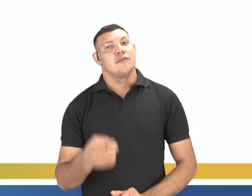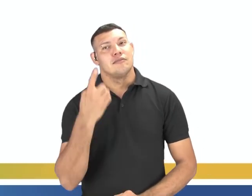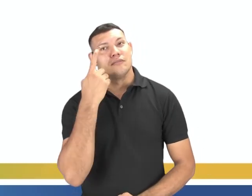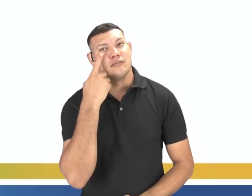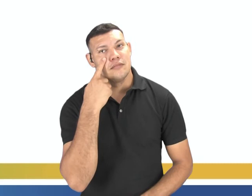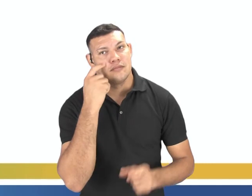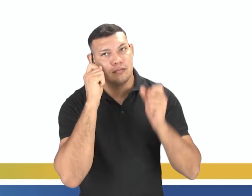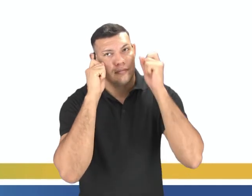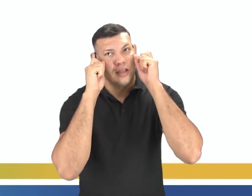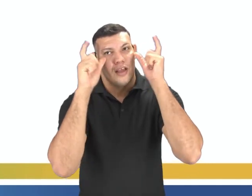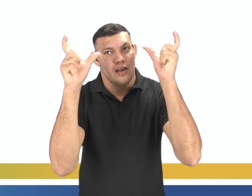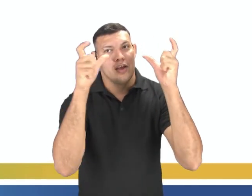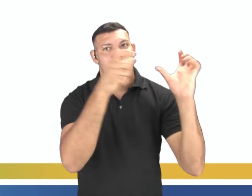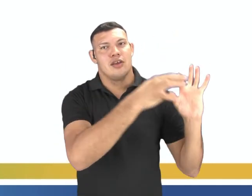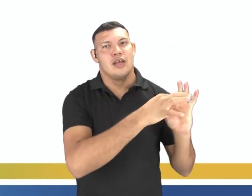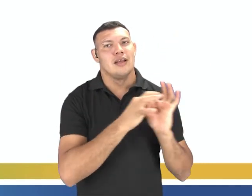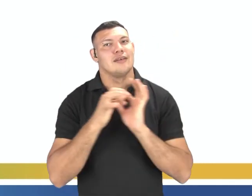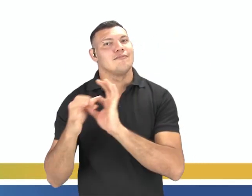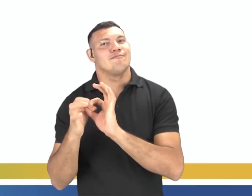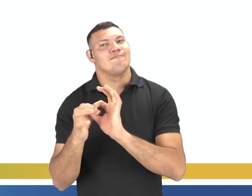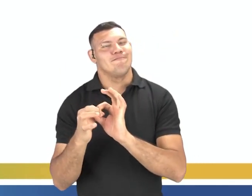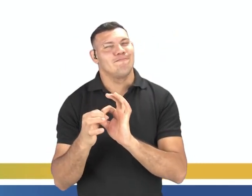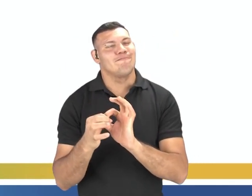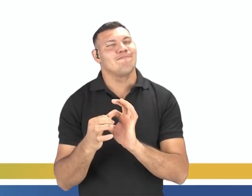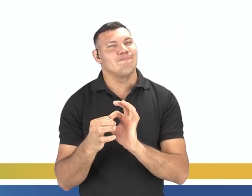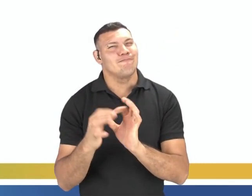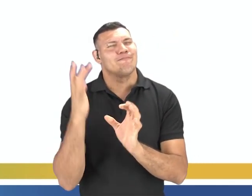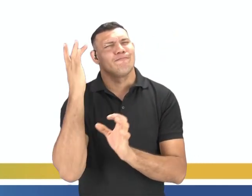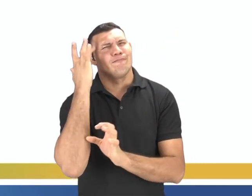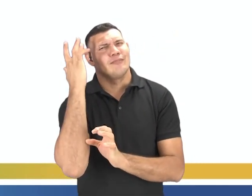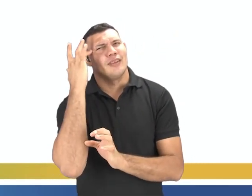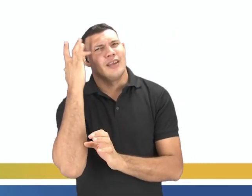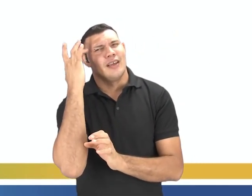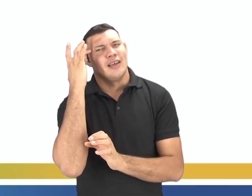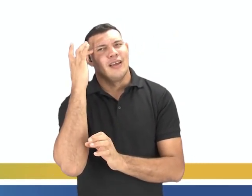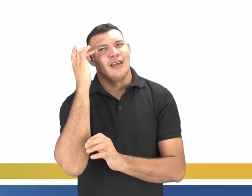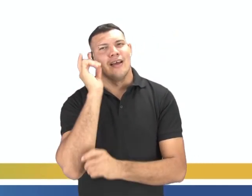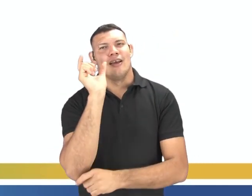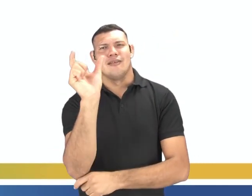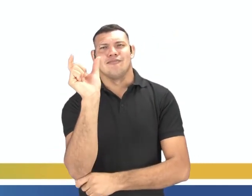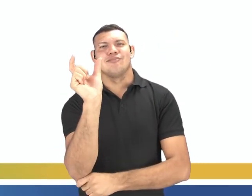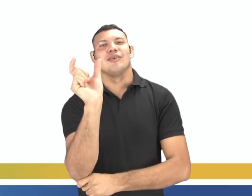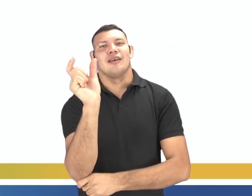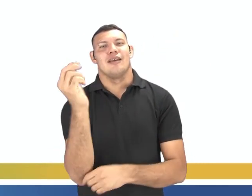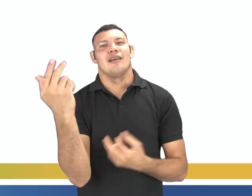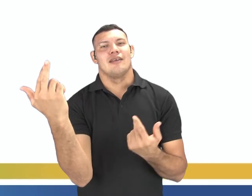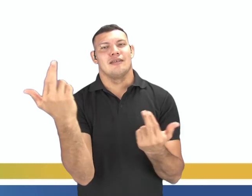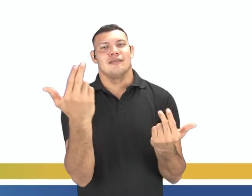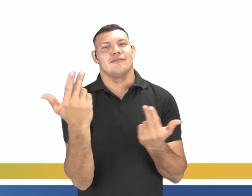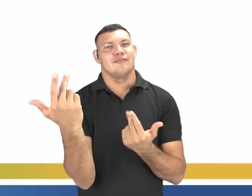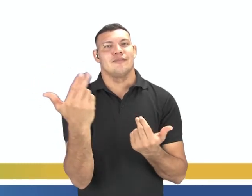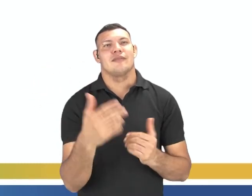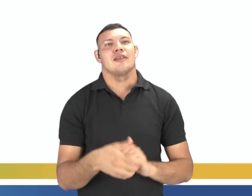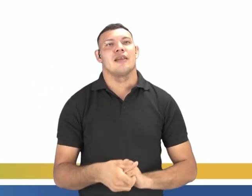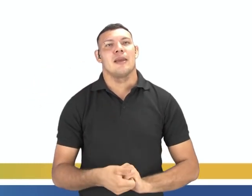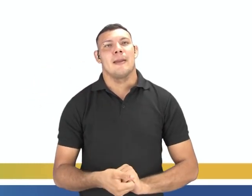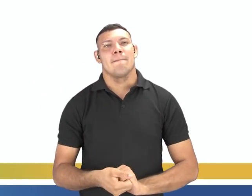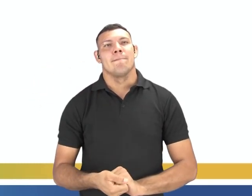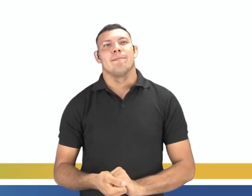tiver um contexto, você vai achar que é a mesma palavra que está escrita. Vamos lá.